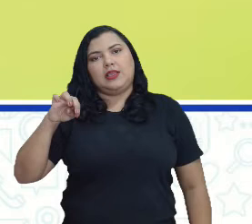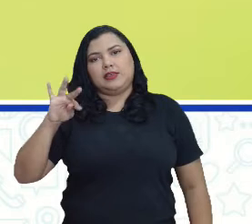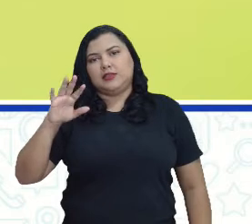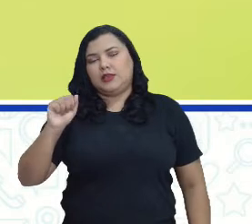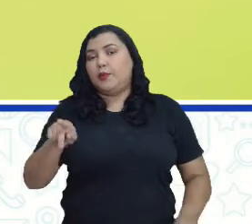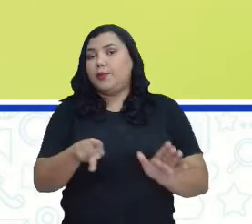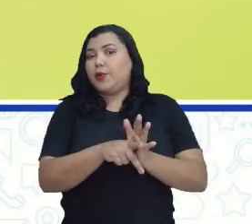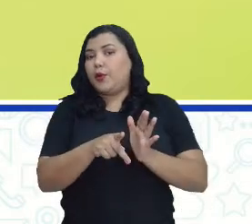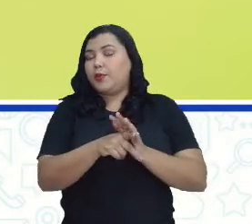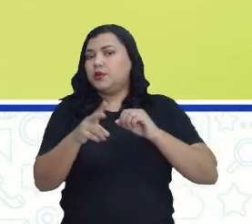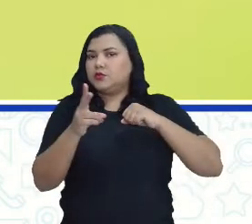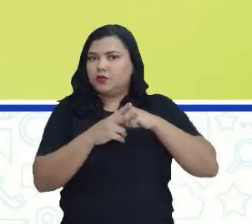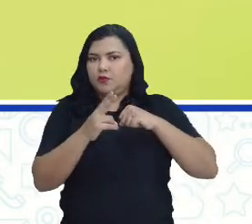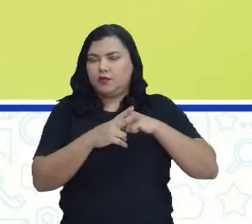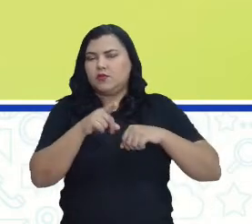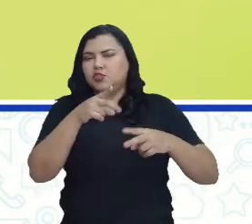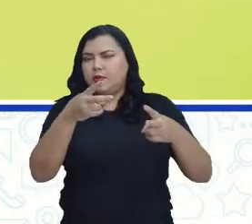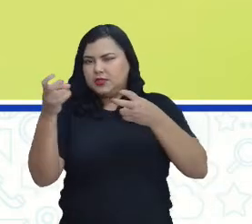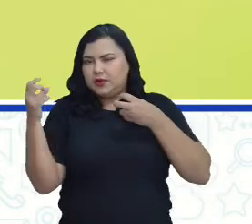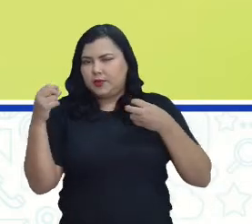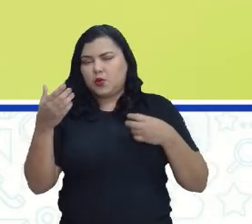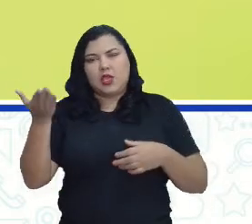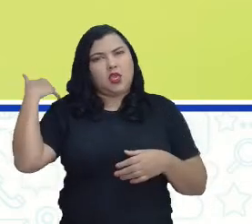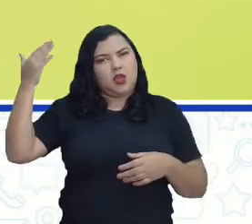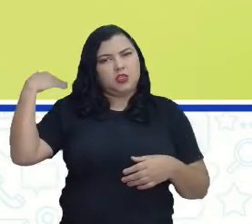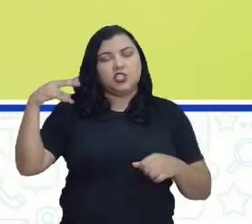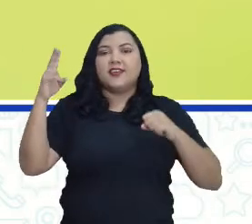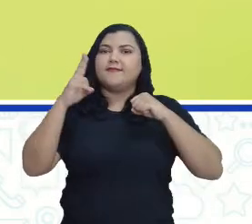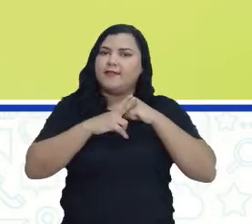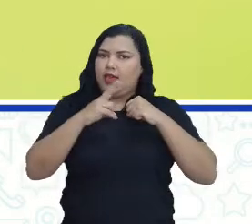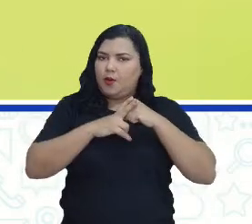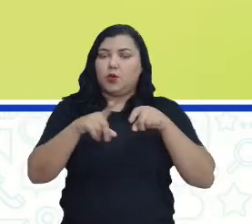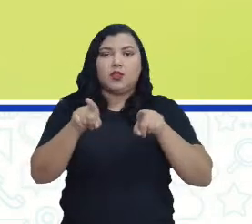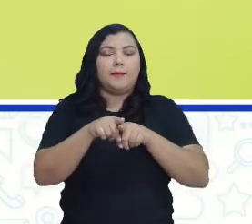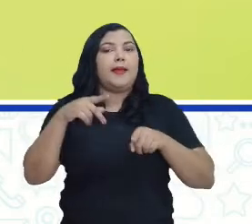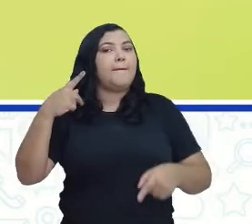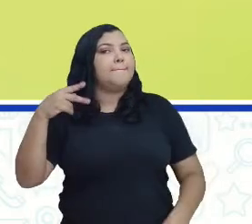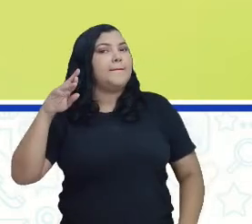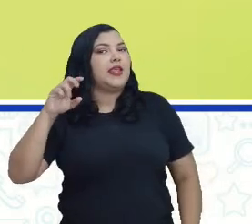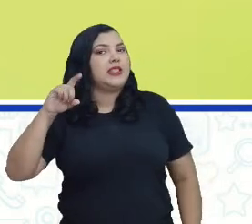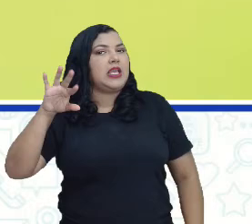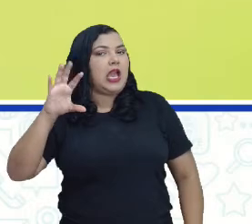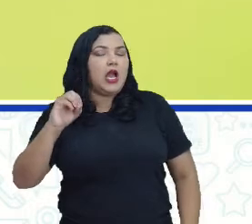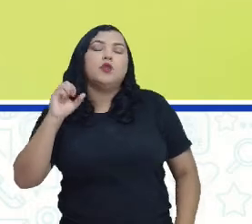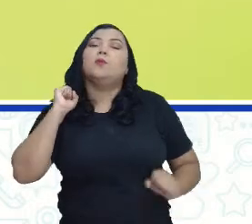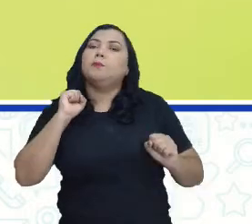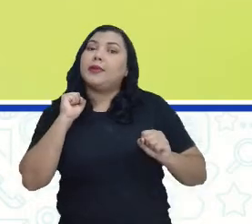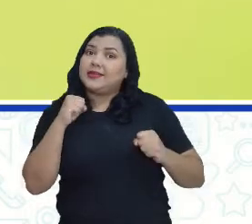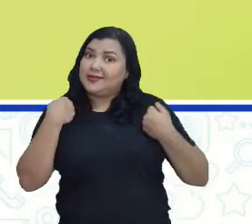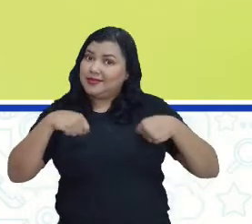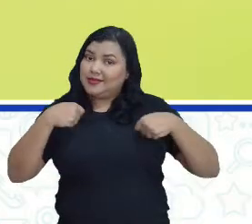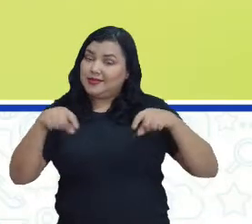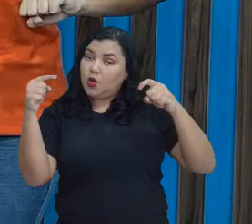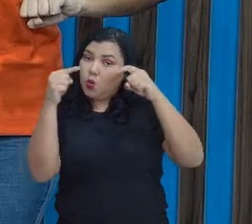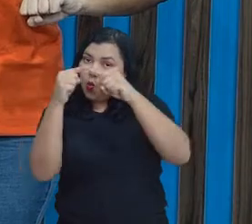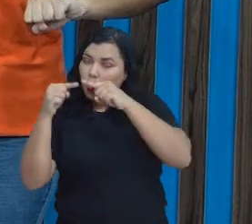predicado precisam concordar com o sujeito? Vimos isso, né? Então, eu posso ocultar esse sujeito